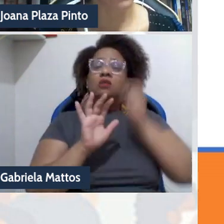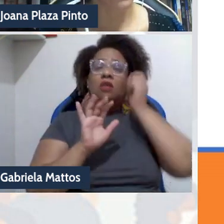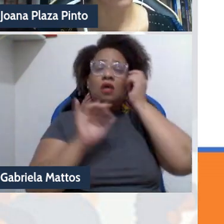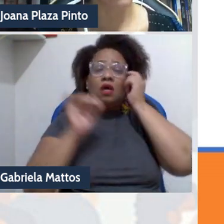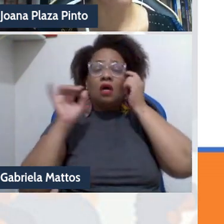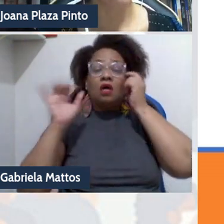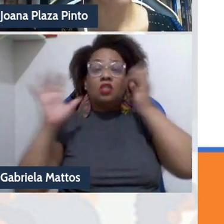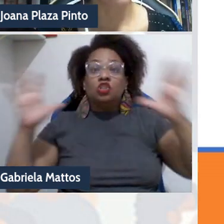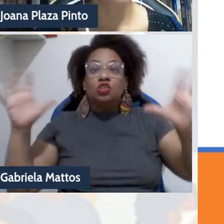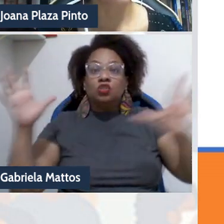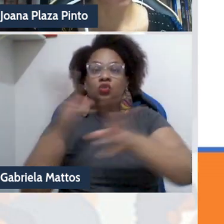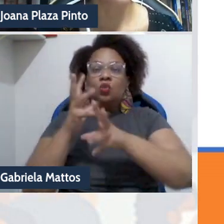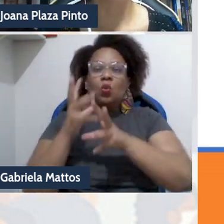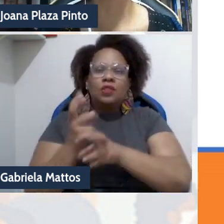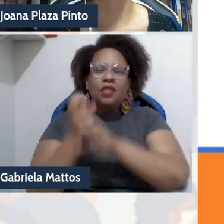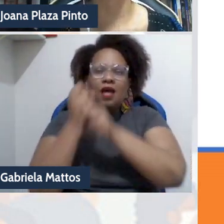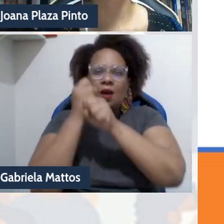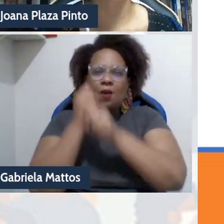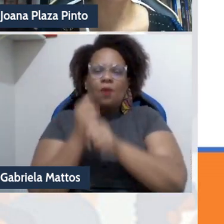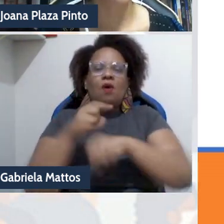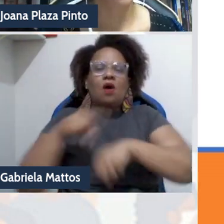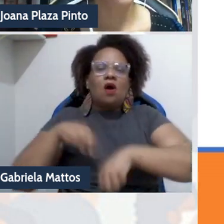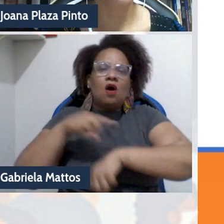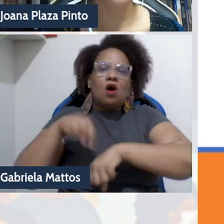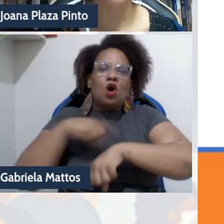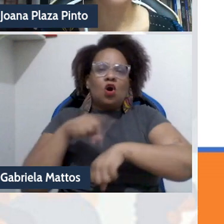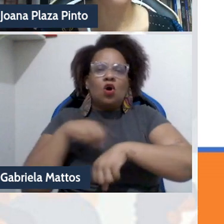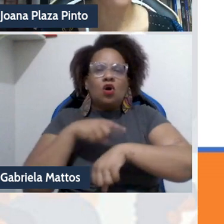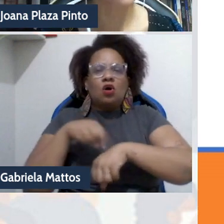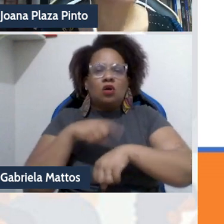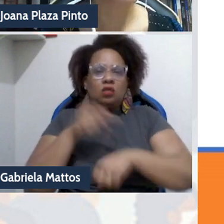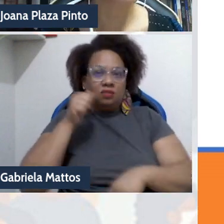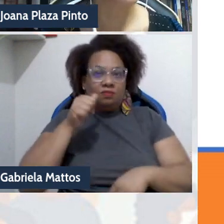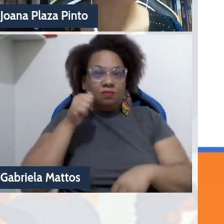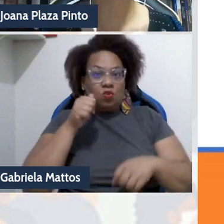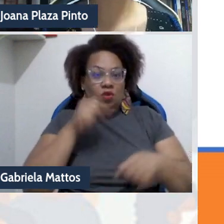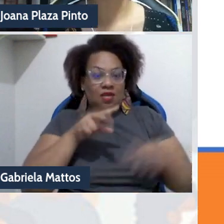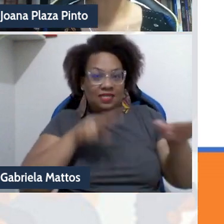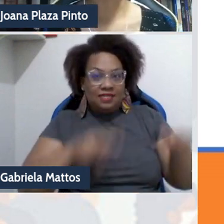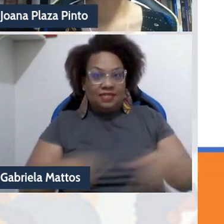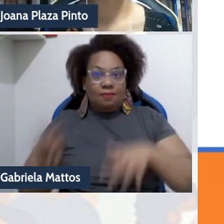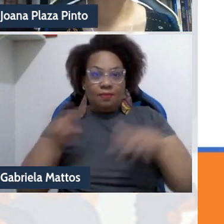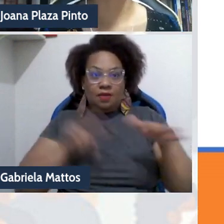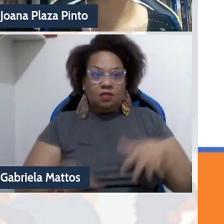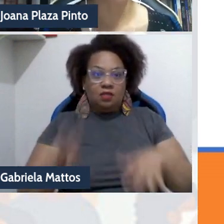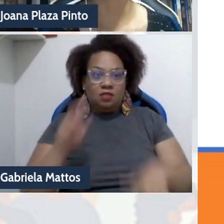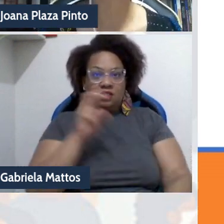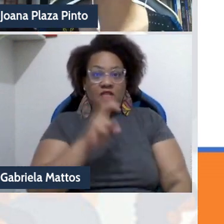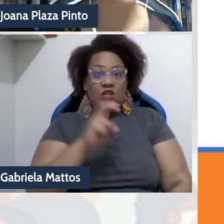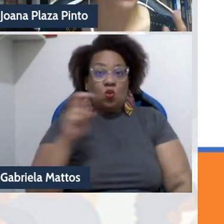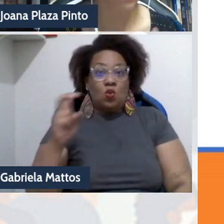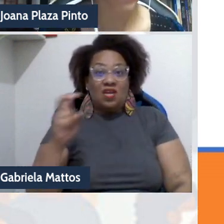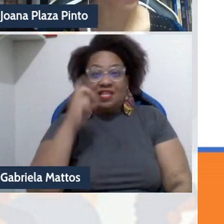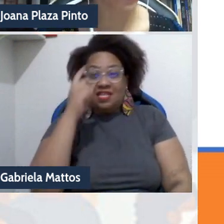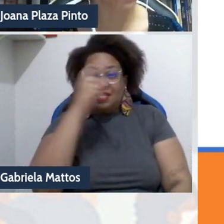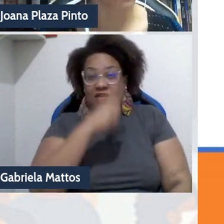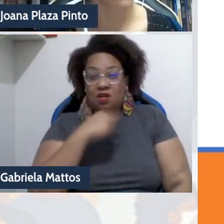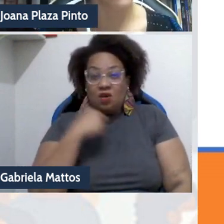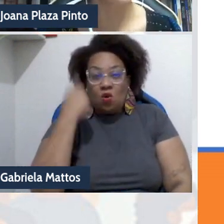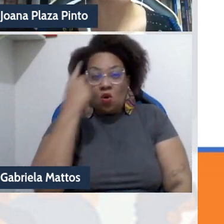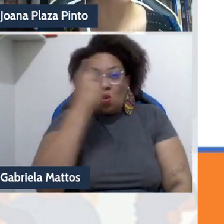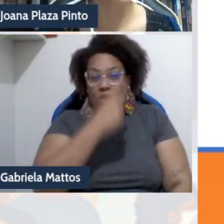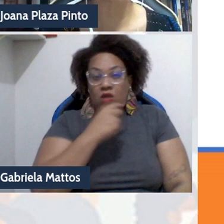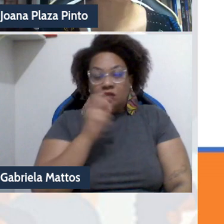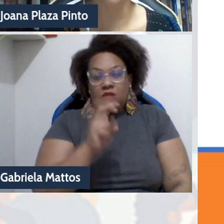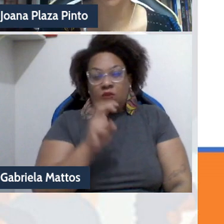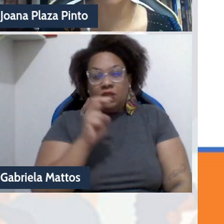total de horas da jornada das mulheres durante a semana é de 55 horas, em média, 55,1,